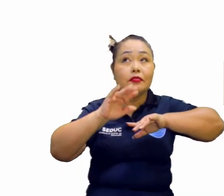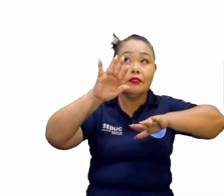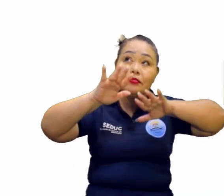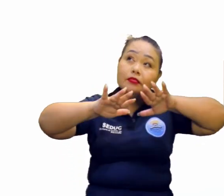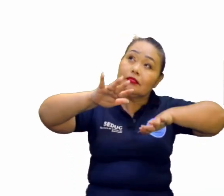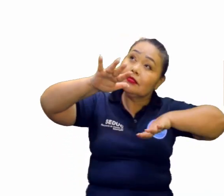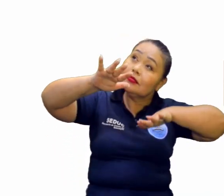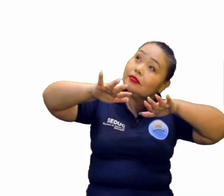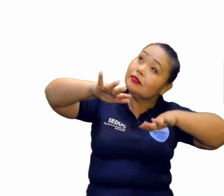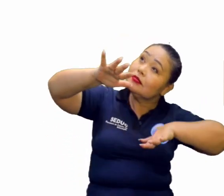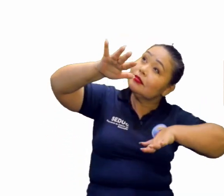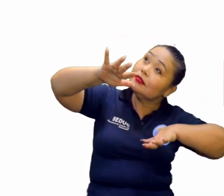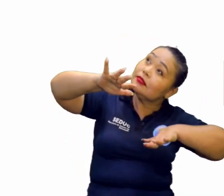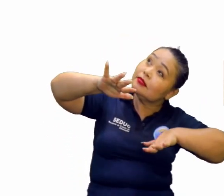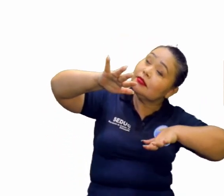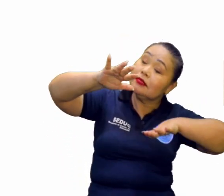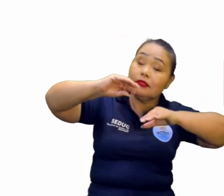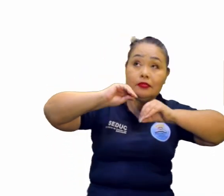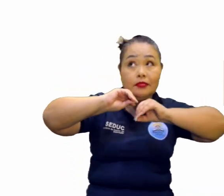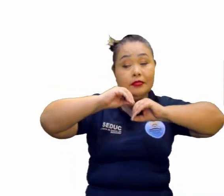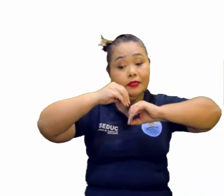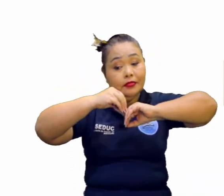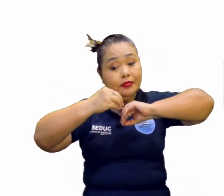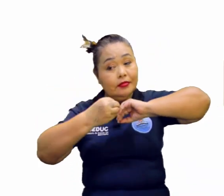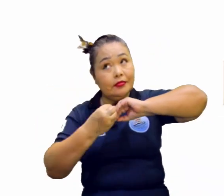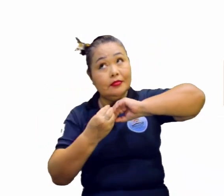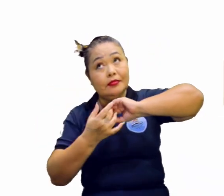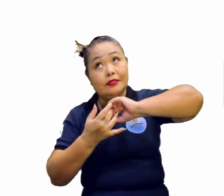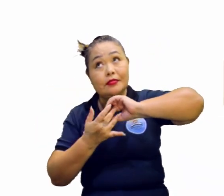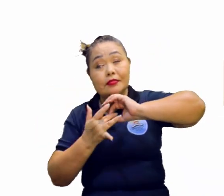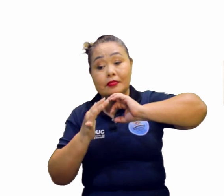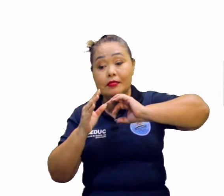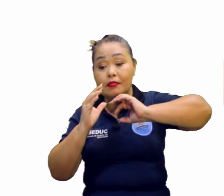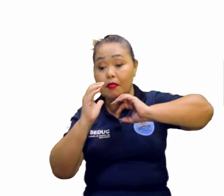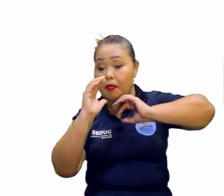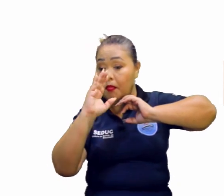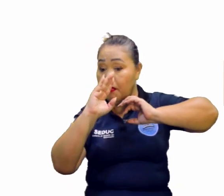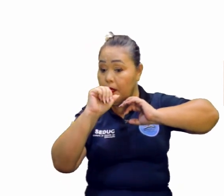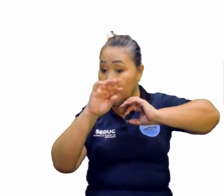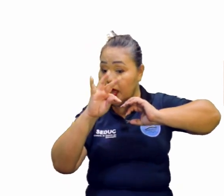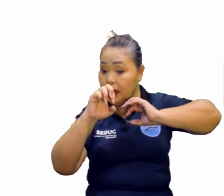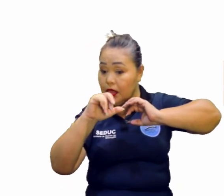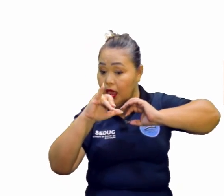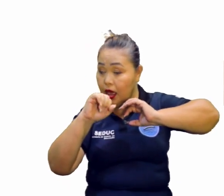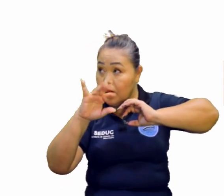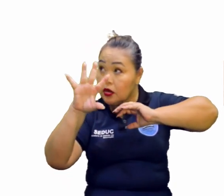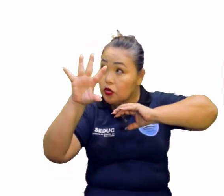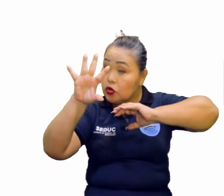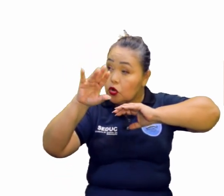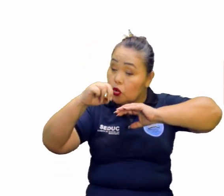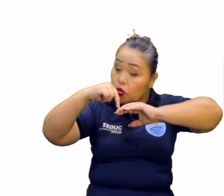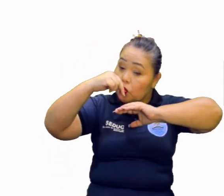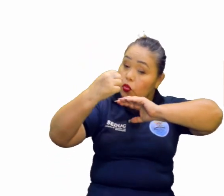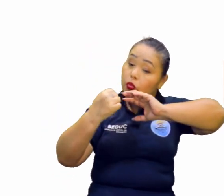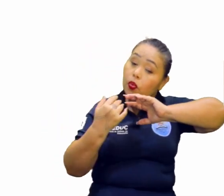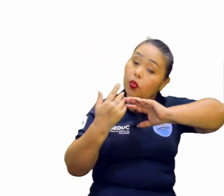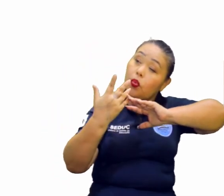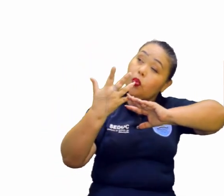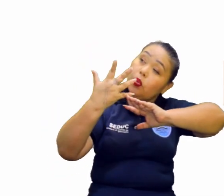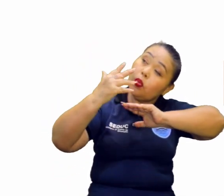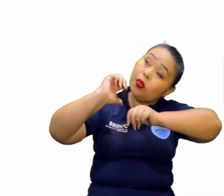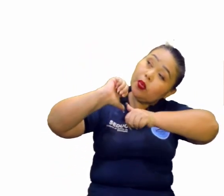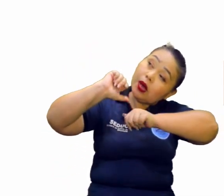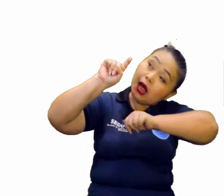de algumas bactérias nitrificantes, elas vão fazer com que esse nitrogênio, na forma gasosa, seja